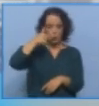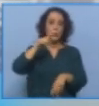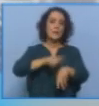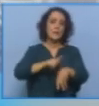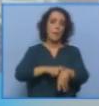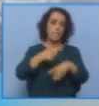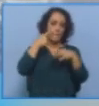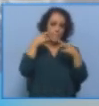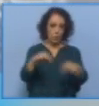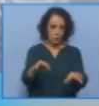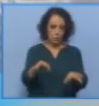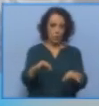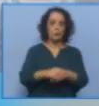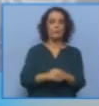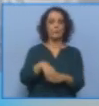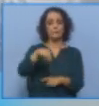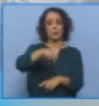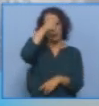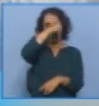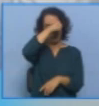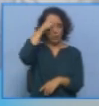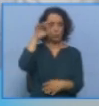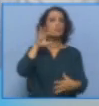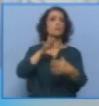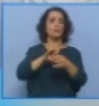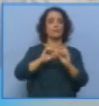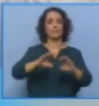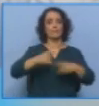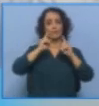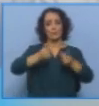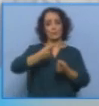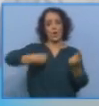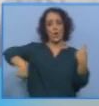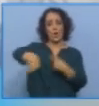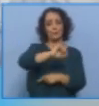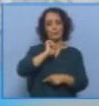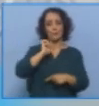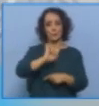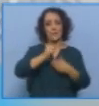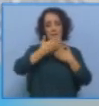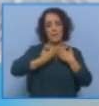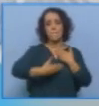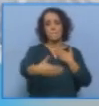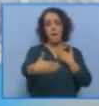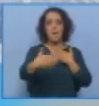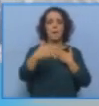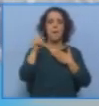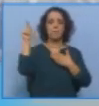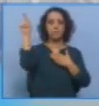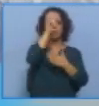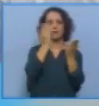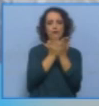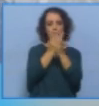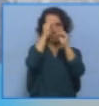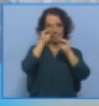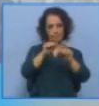comum, um domingo em que se inicia também entre nós a Semana dos Seminários.